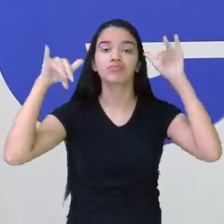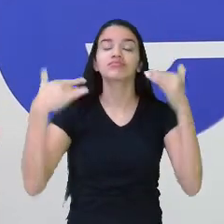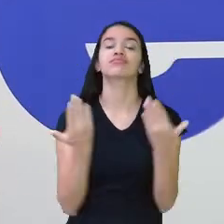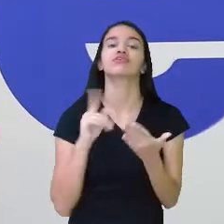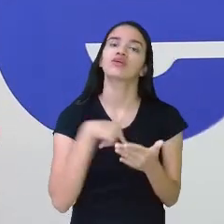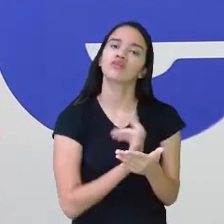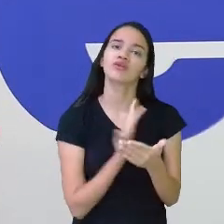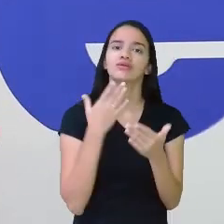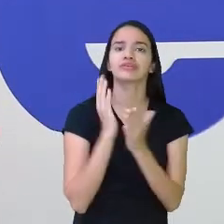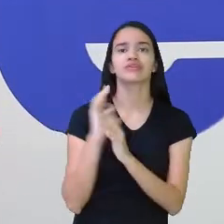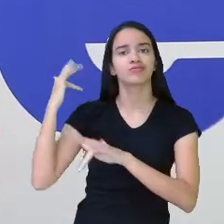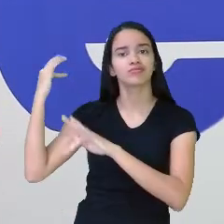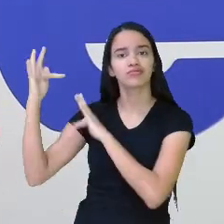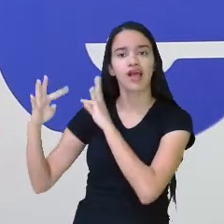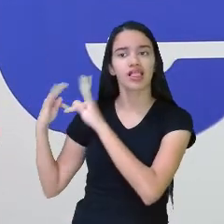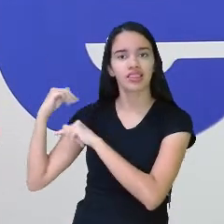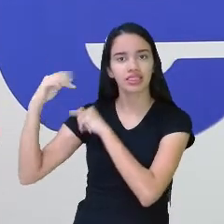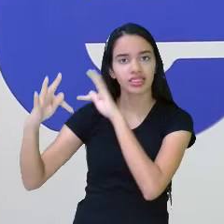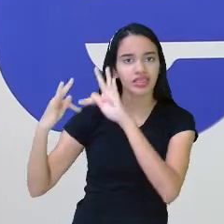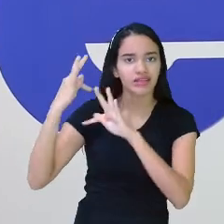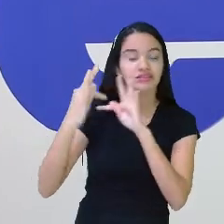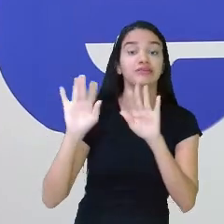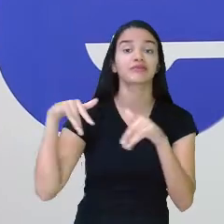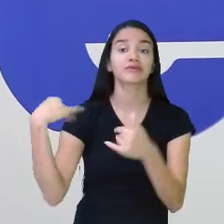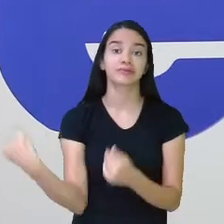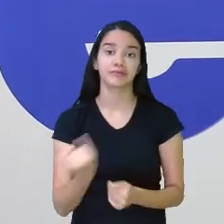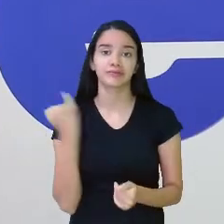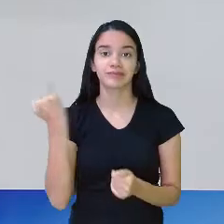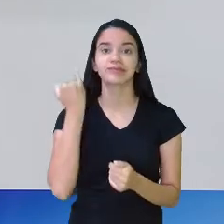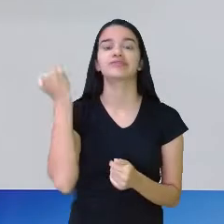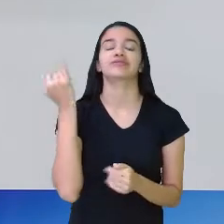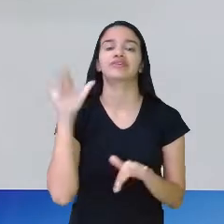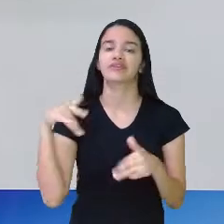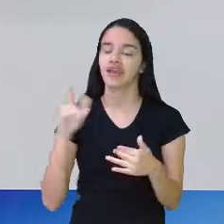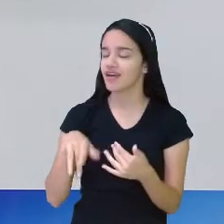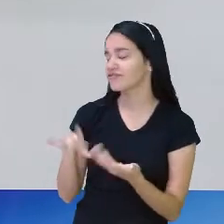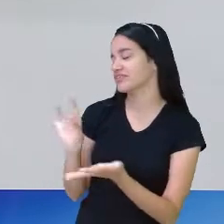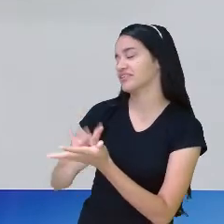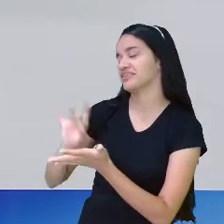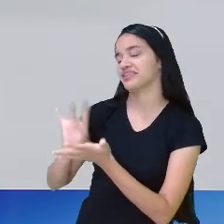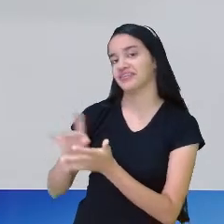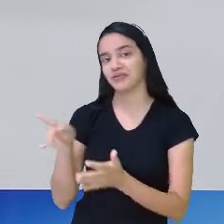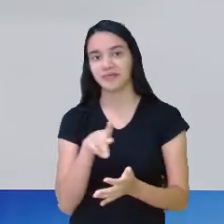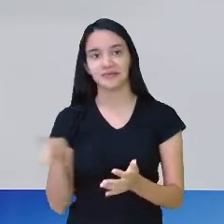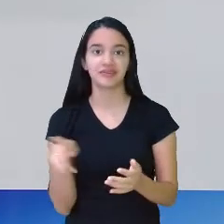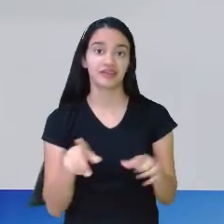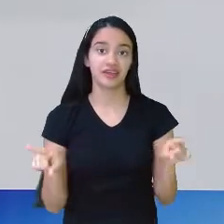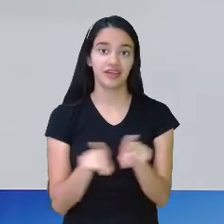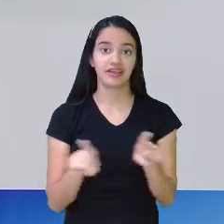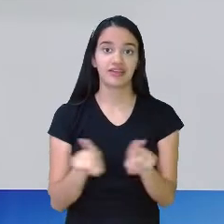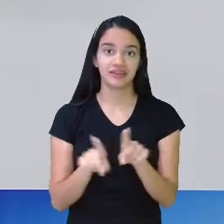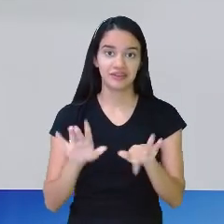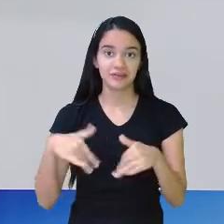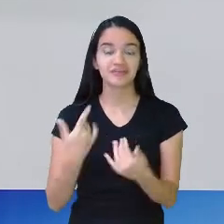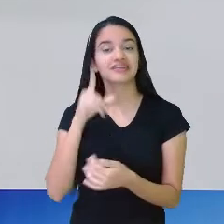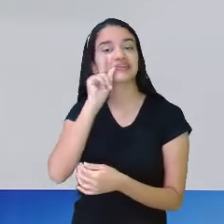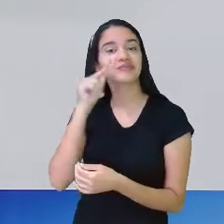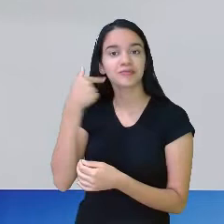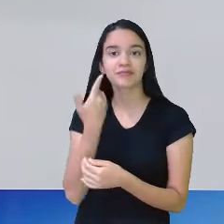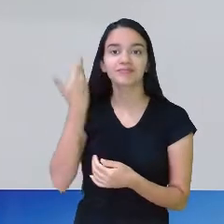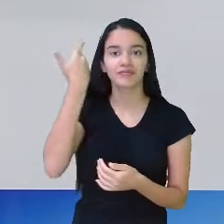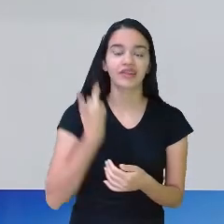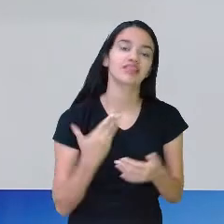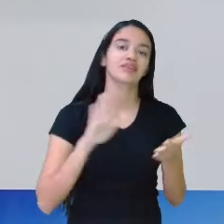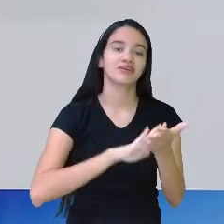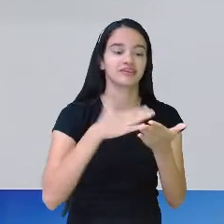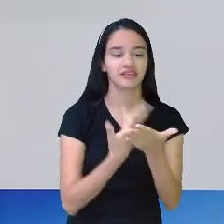respeito das nossas tradições, que é importantíssima. É verdade, professora Mauriceia. A gente também aqui está com a Mídia, que é a